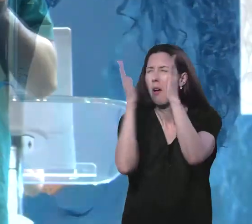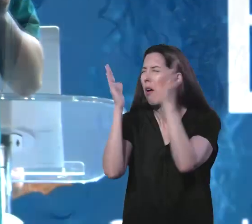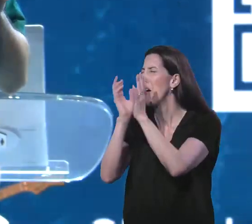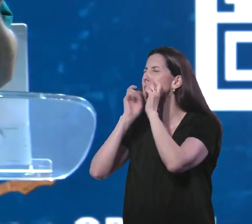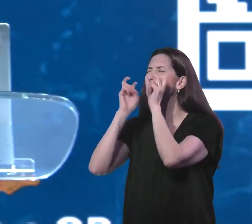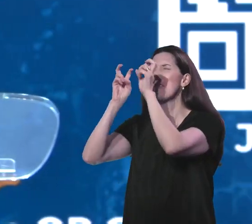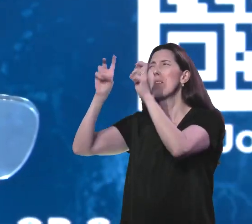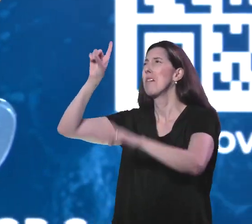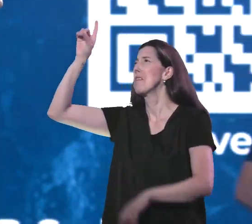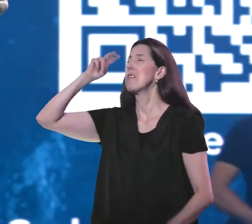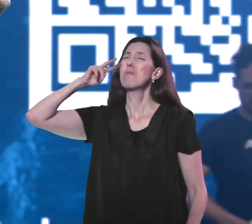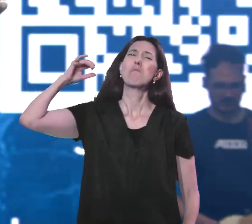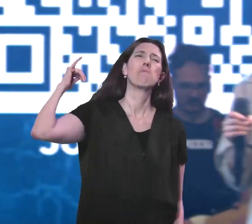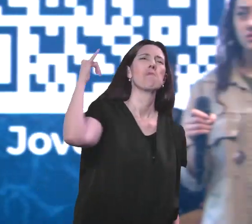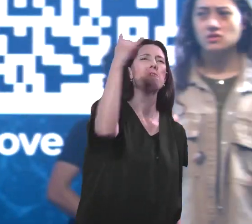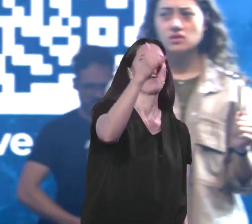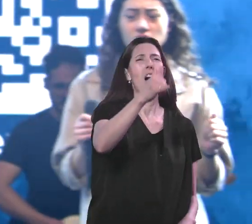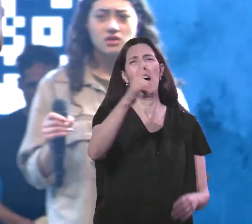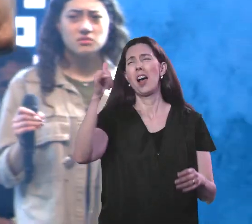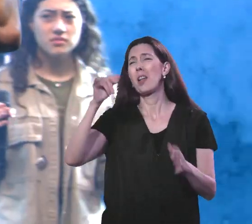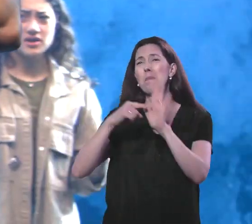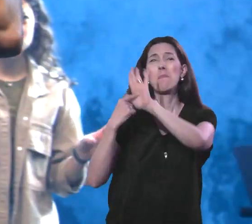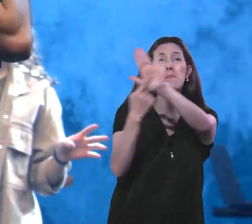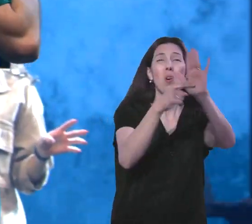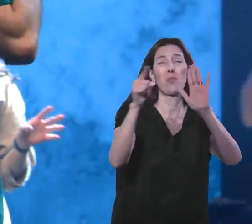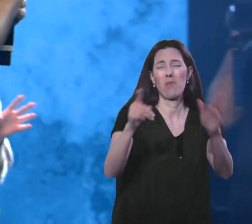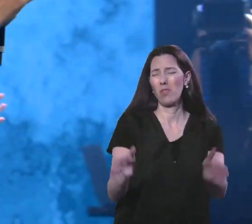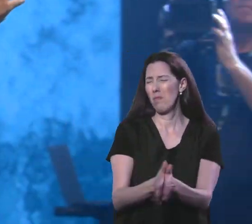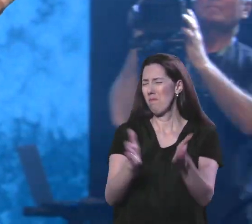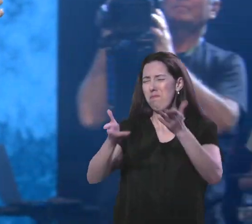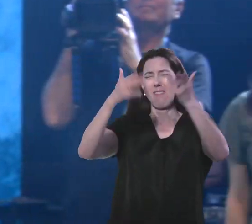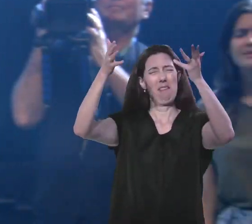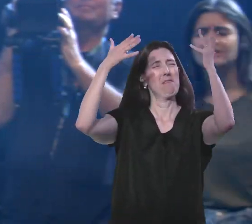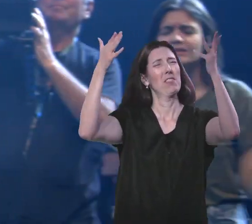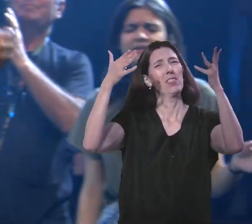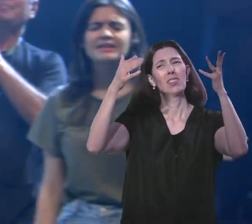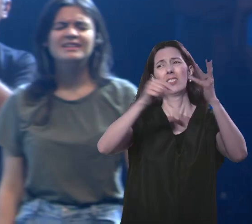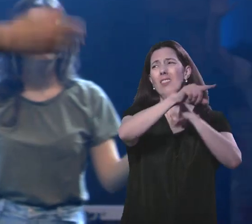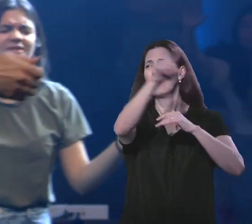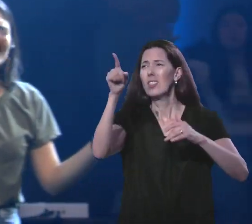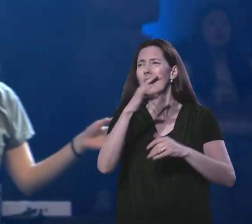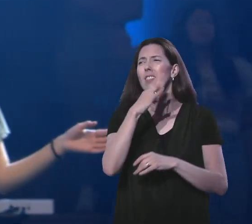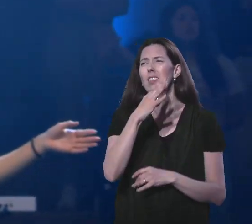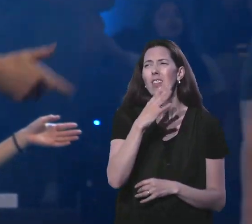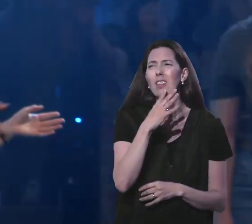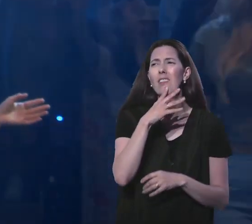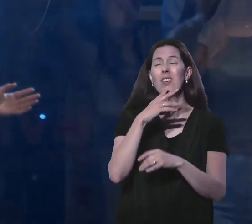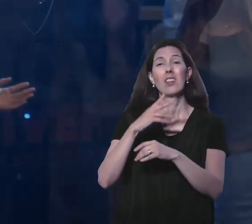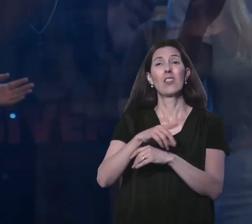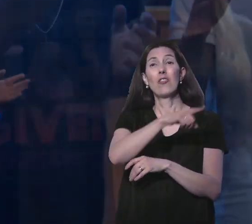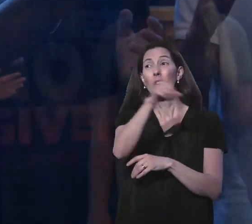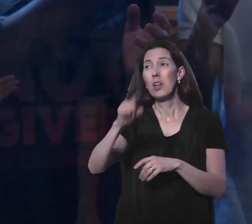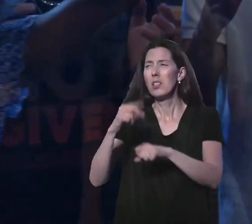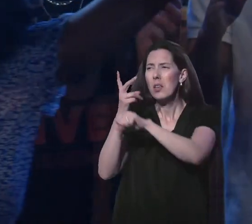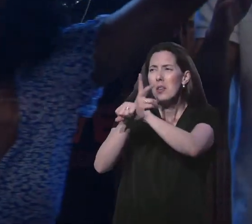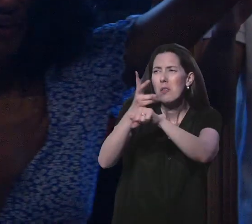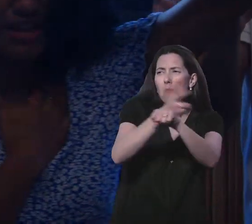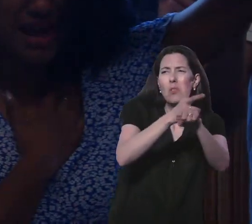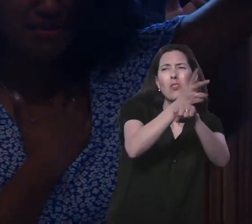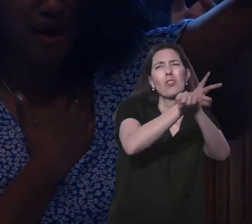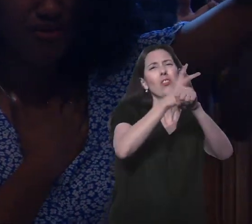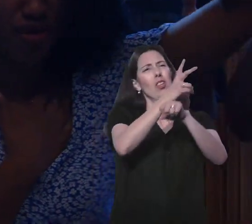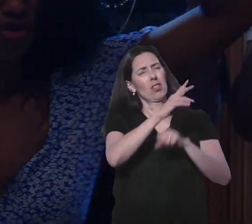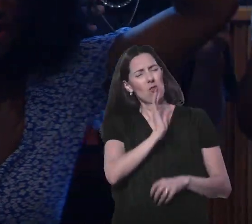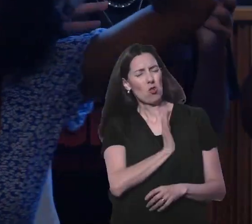mostrarei coisas maravilhosas e grandiosas que você não me conhece. Buscar-me-eis e me achareis, se me buscardes de todo o